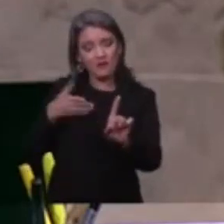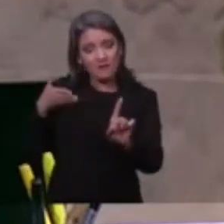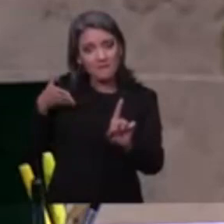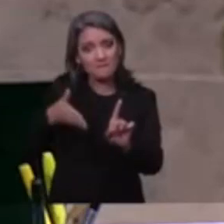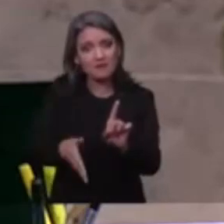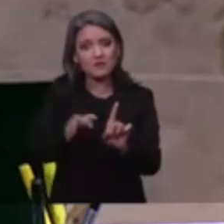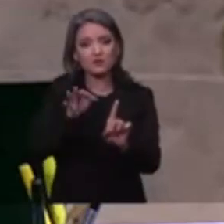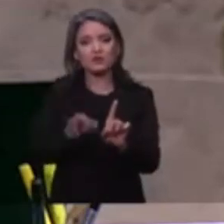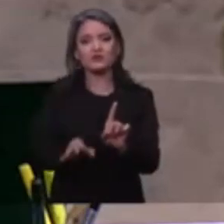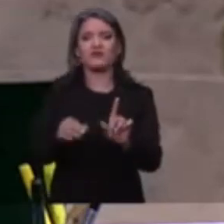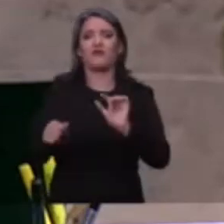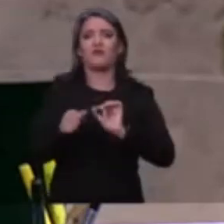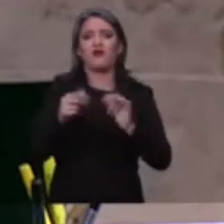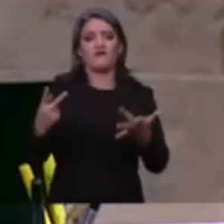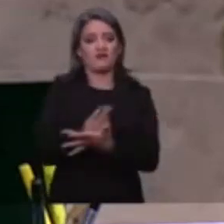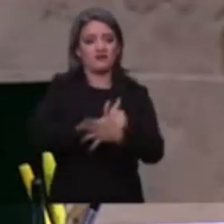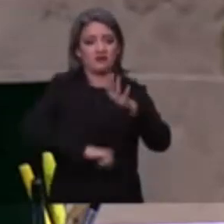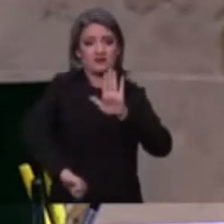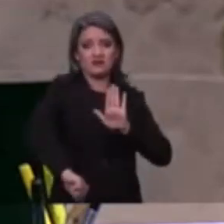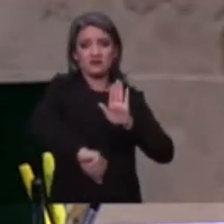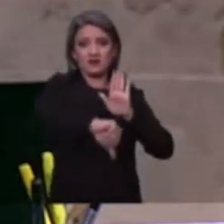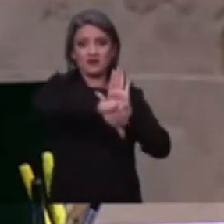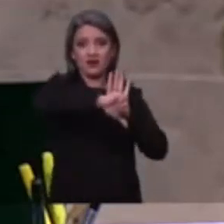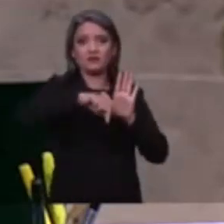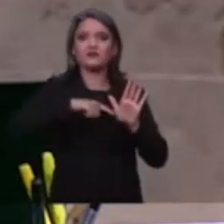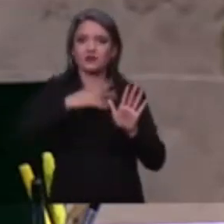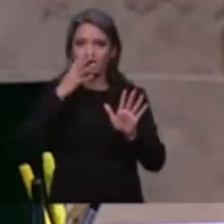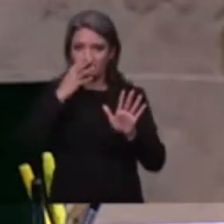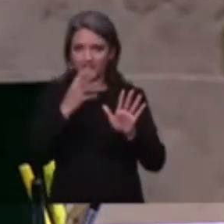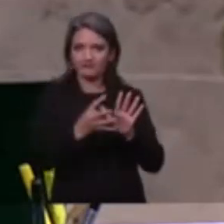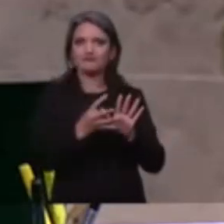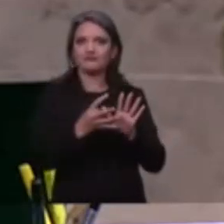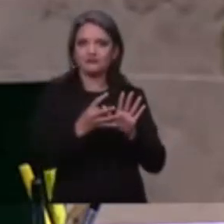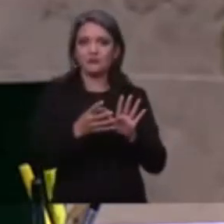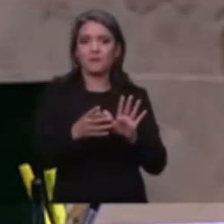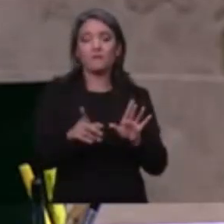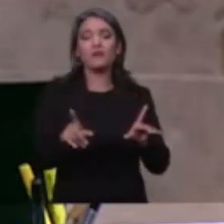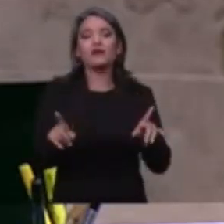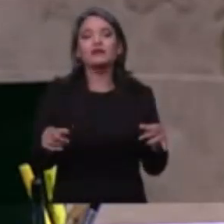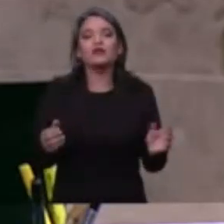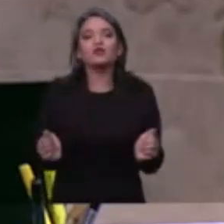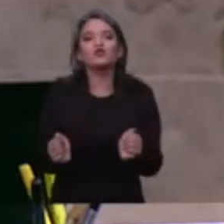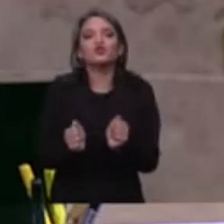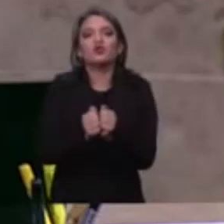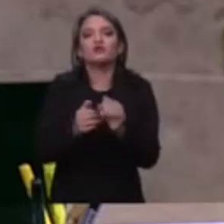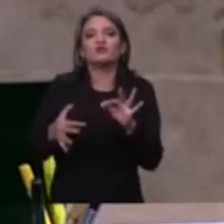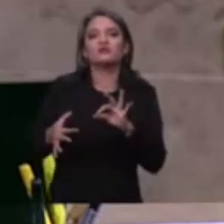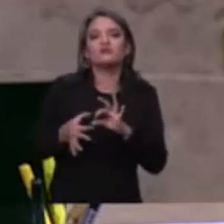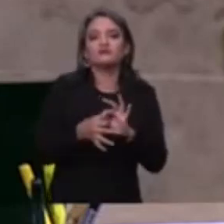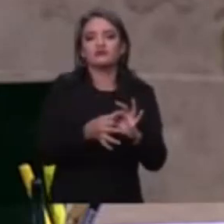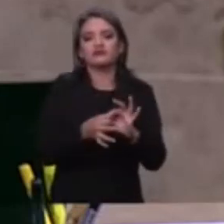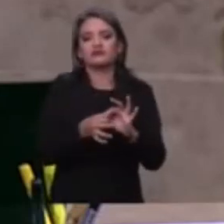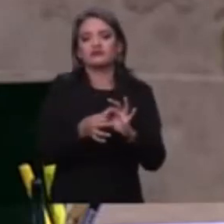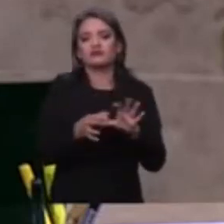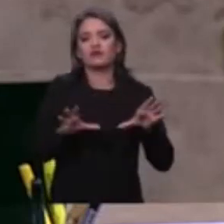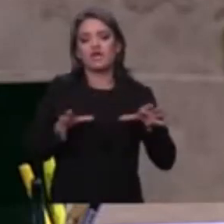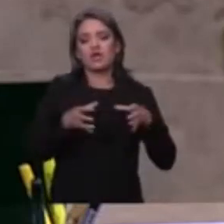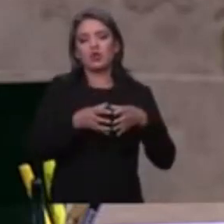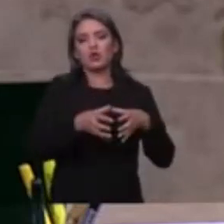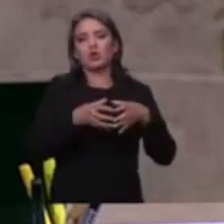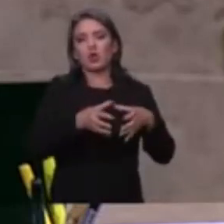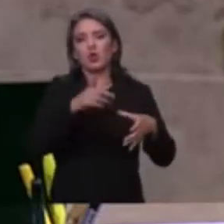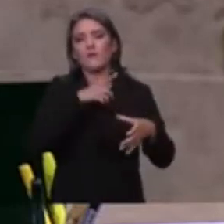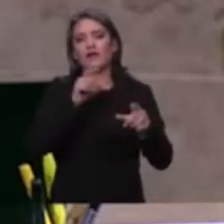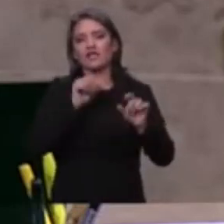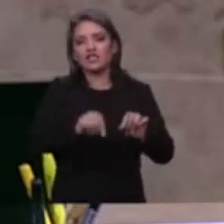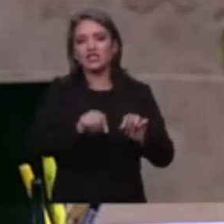a consumação dos delitos pelos quais foi denunciado, aliando-se e associando a turba